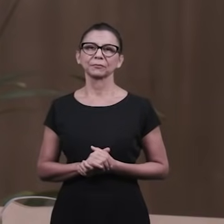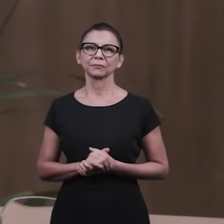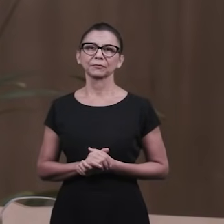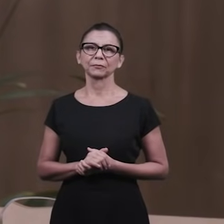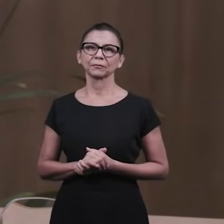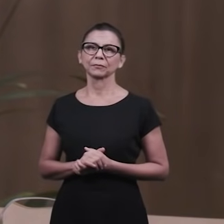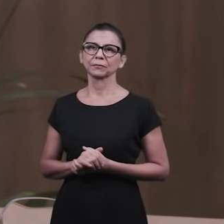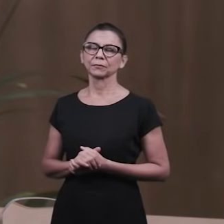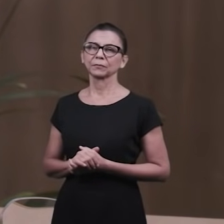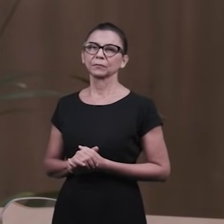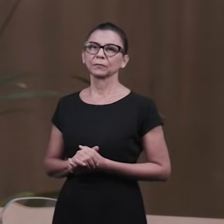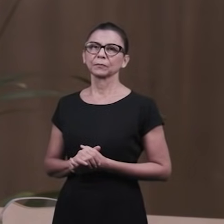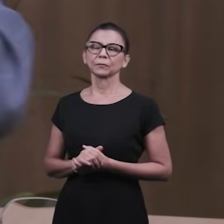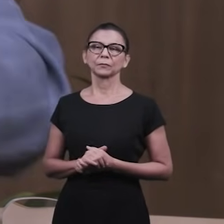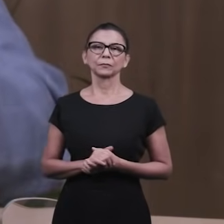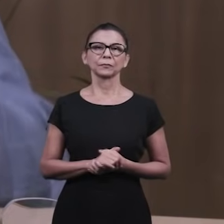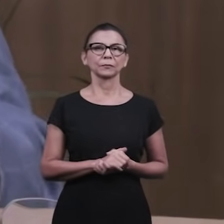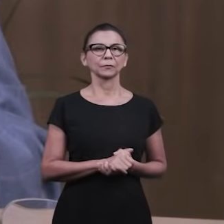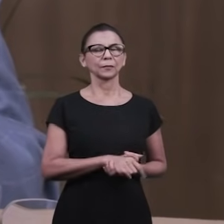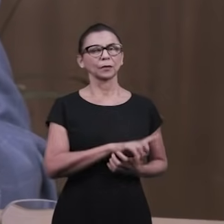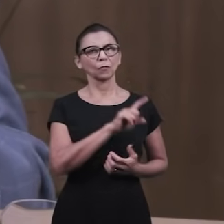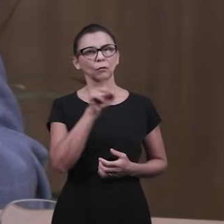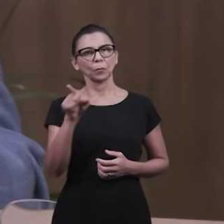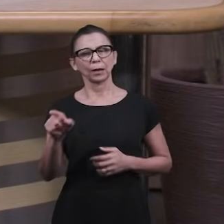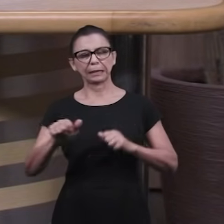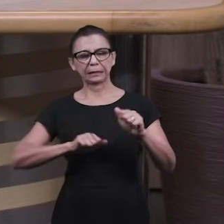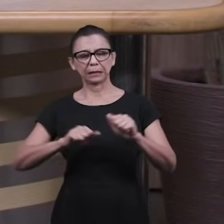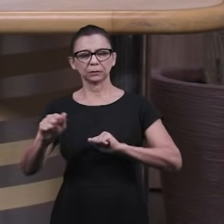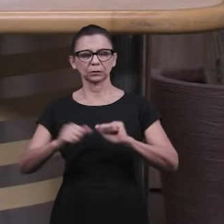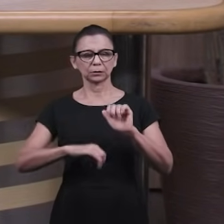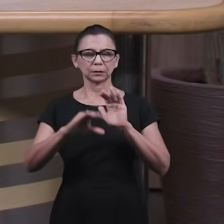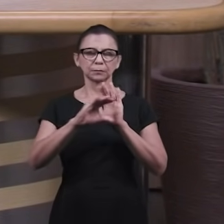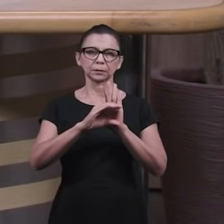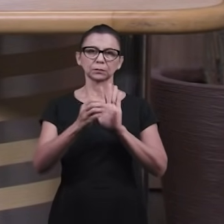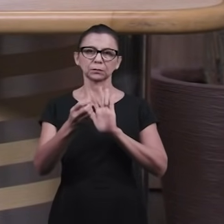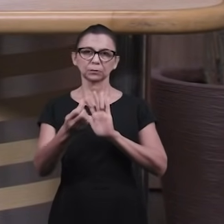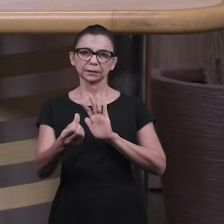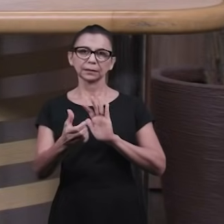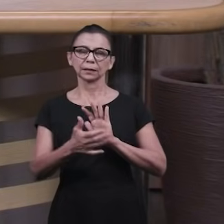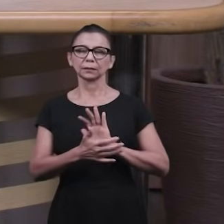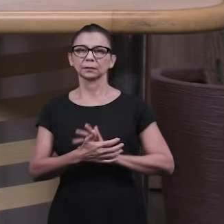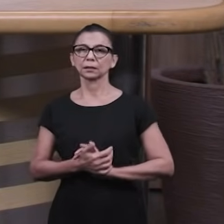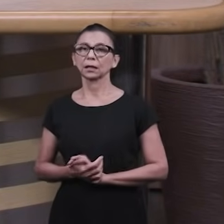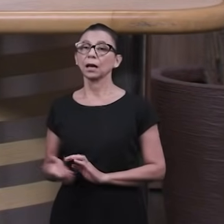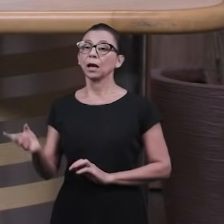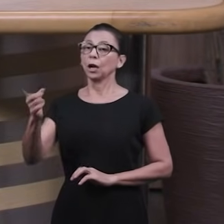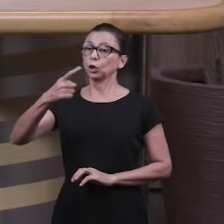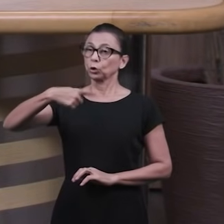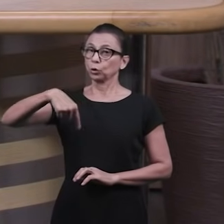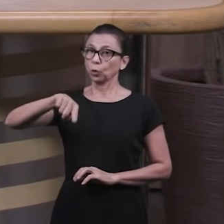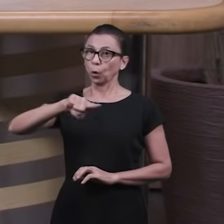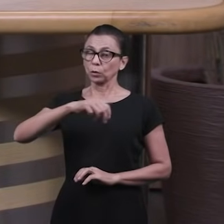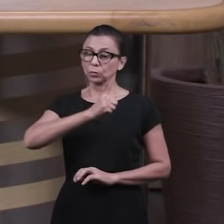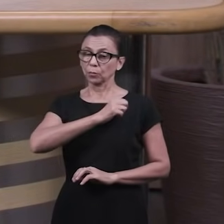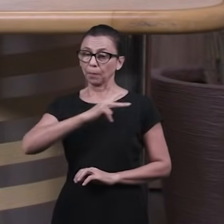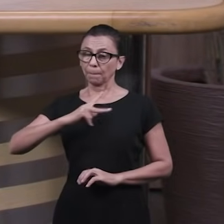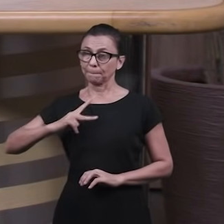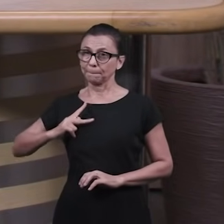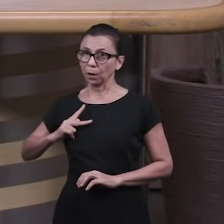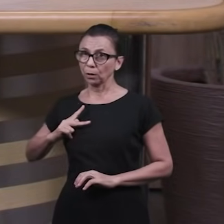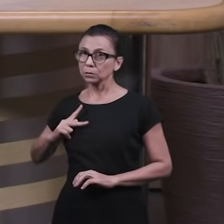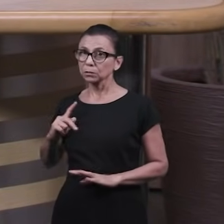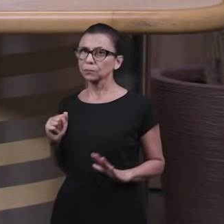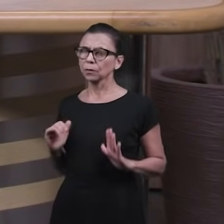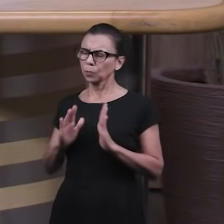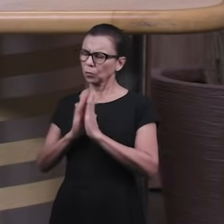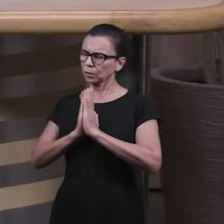Vamos agora trazer para Atos capítulo 6. Quanto a nós, perseveraremos na oração